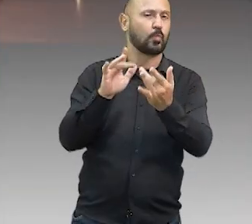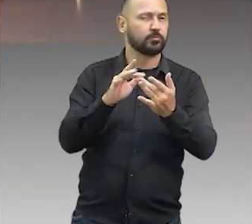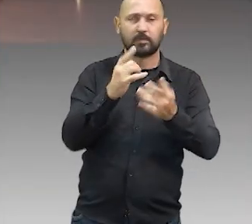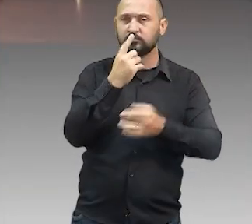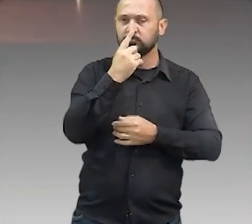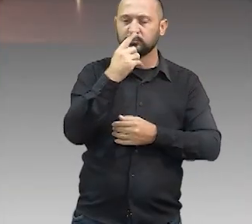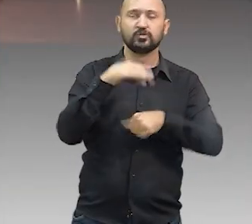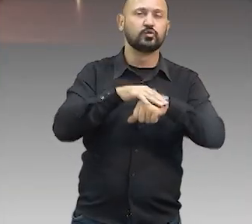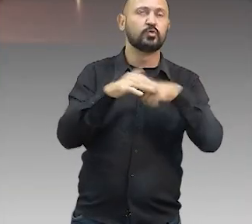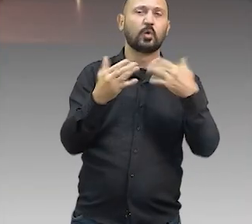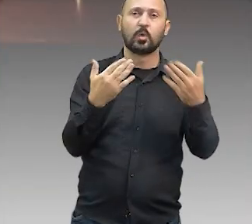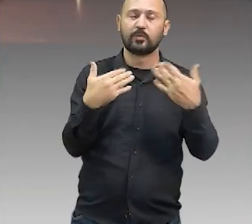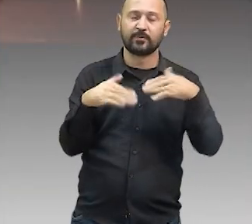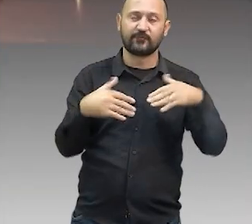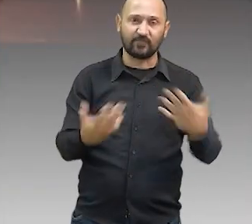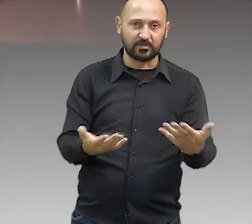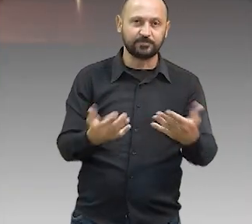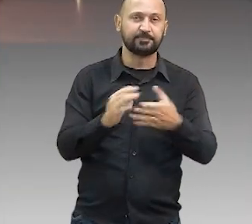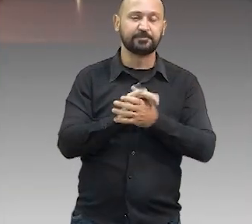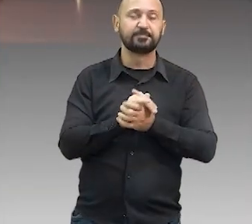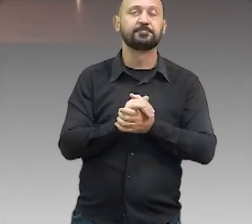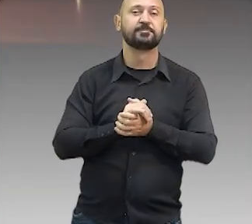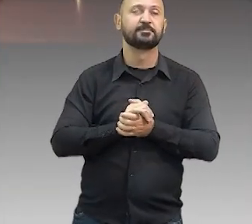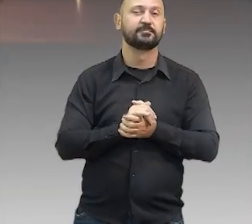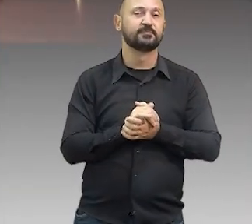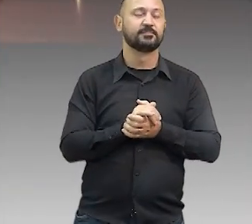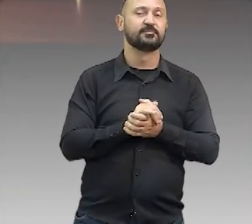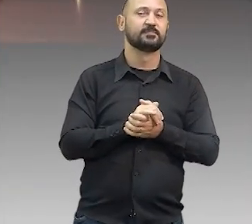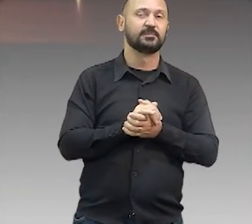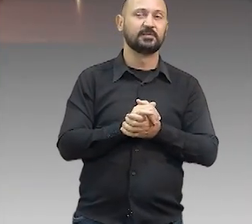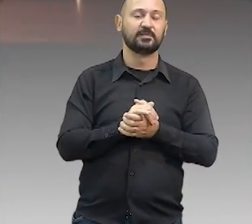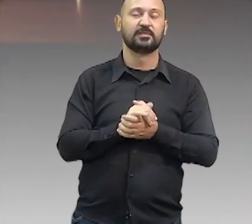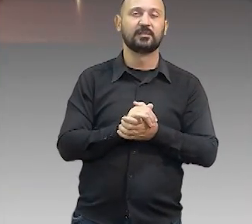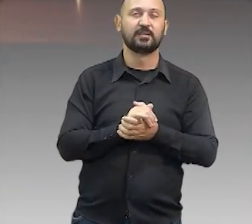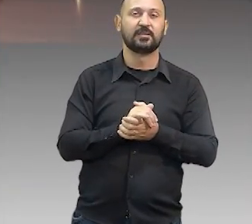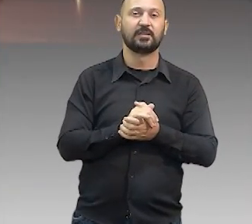contato, que a gente conversa, enfim, troca